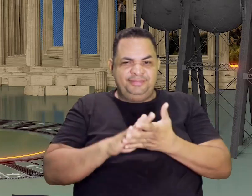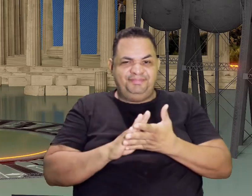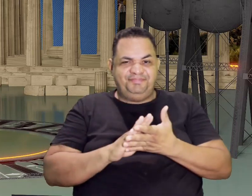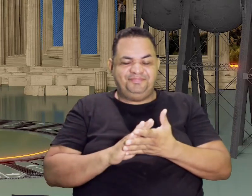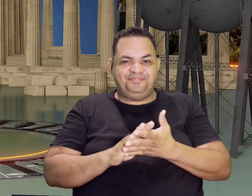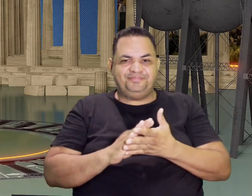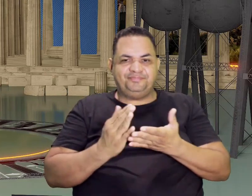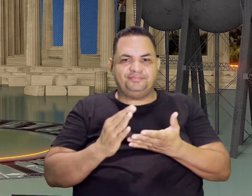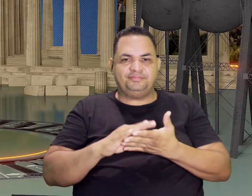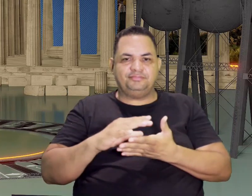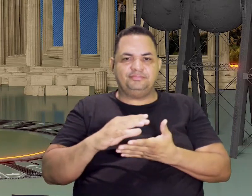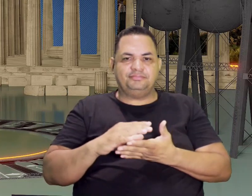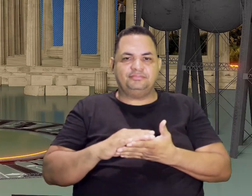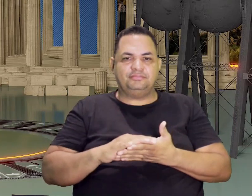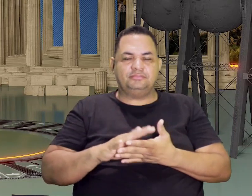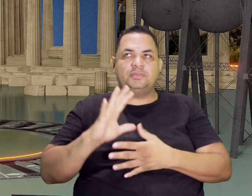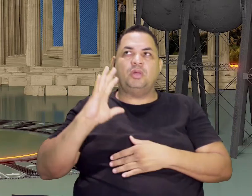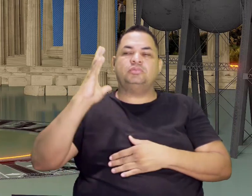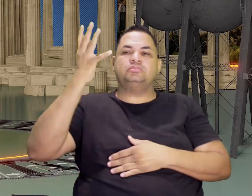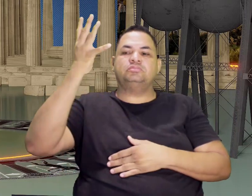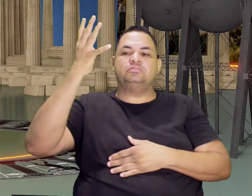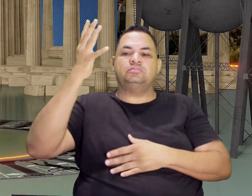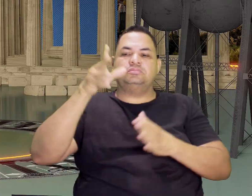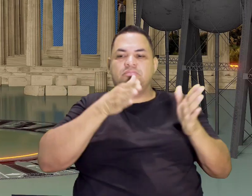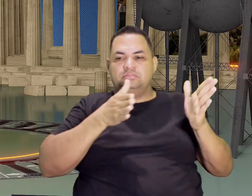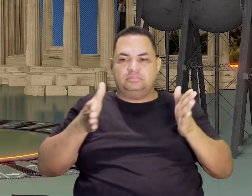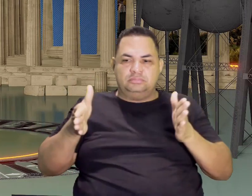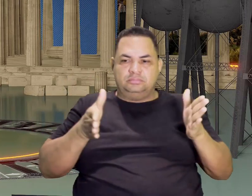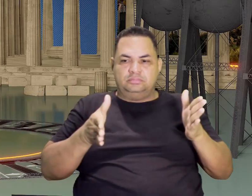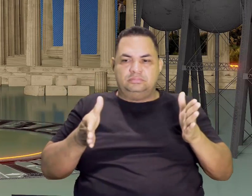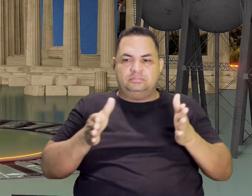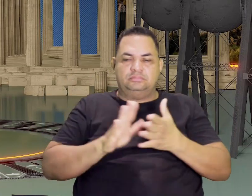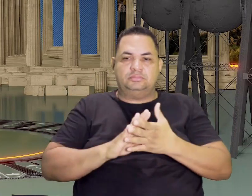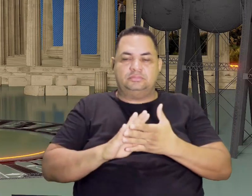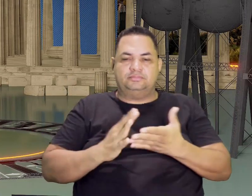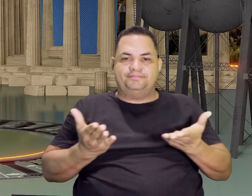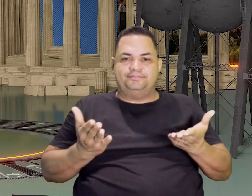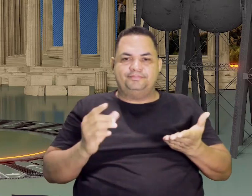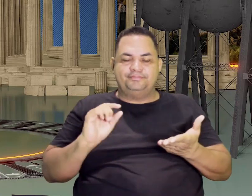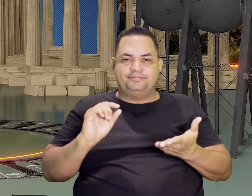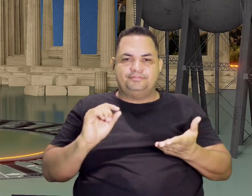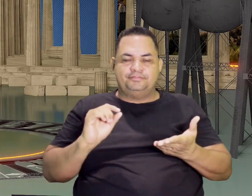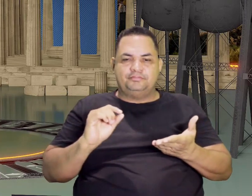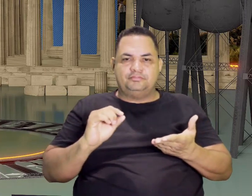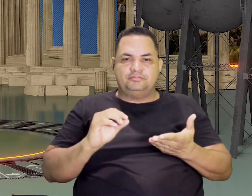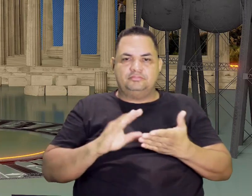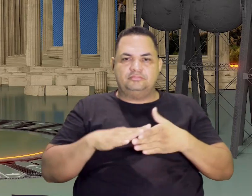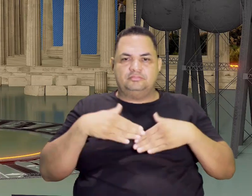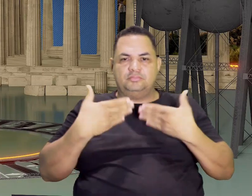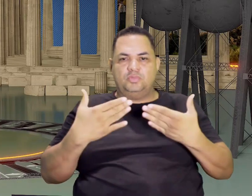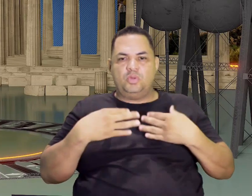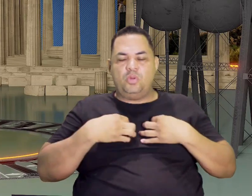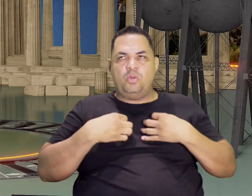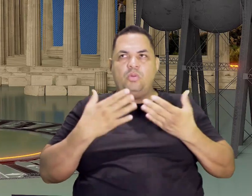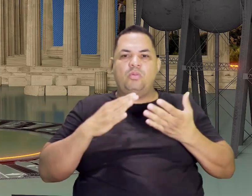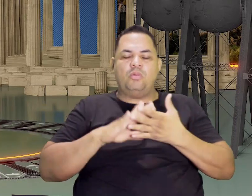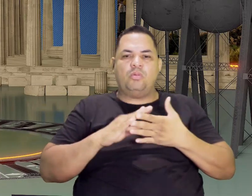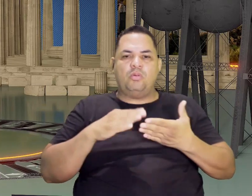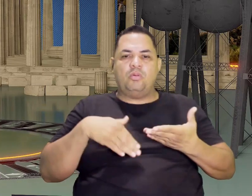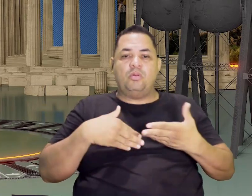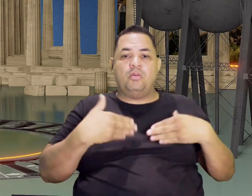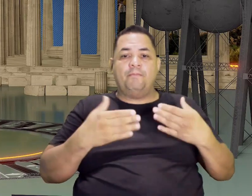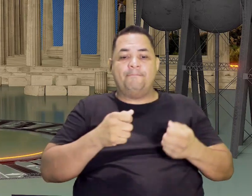perspectiva do tempo, né, do período, etc., do clima. E qual o momento para